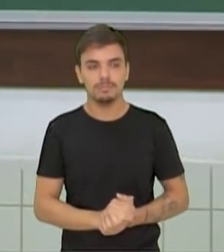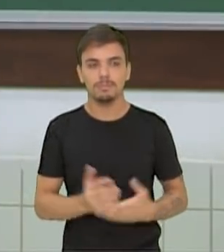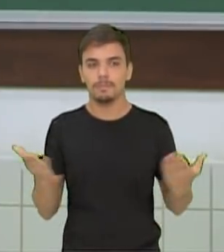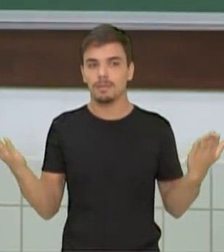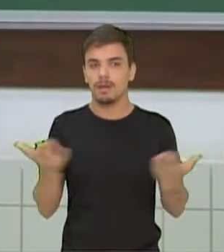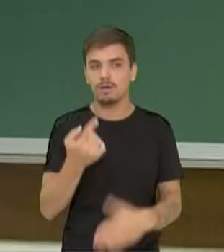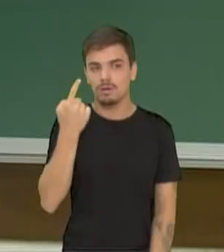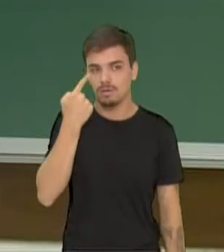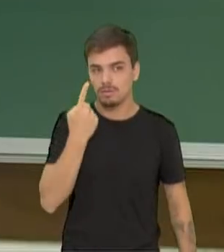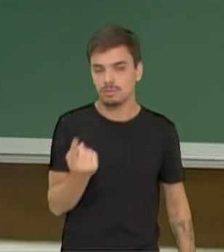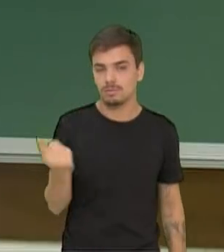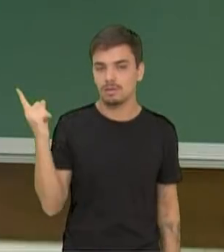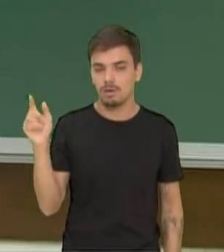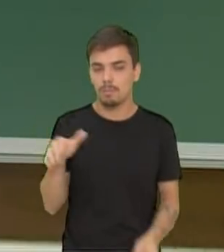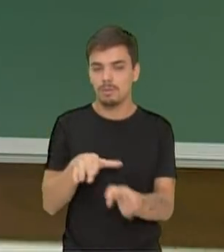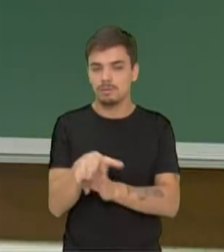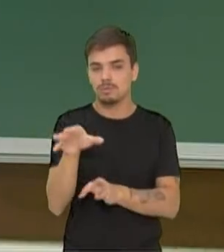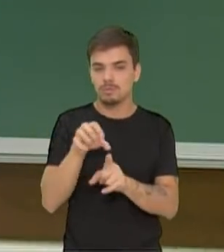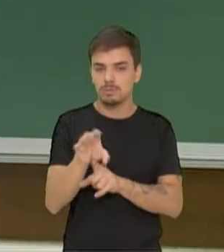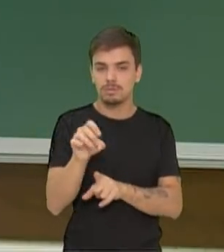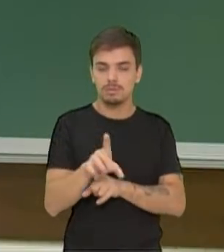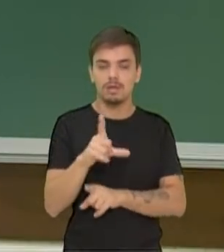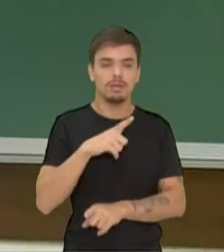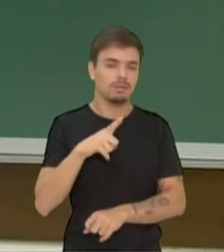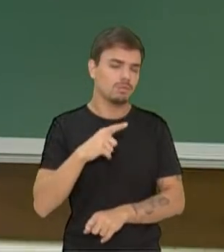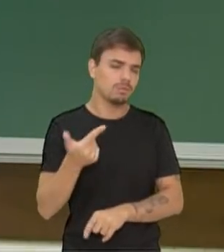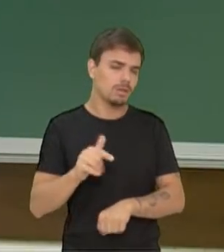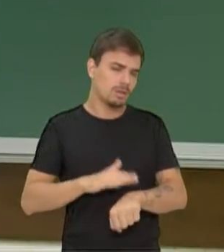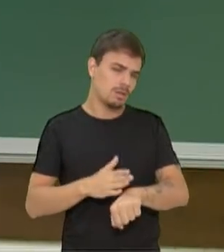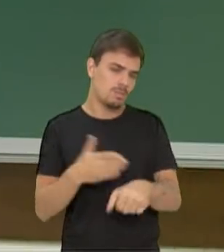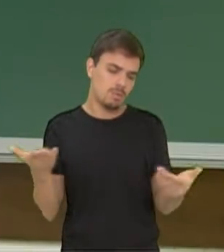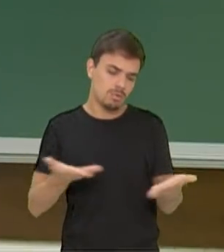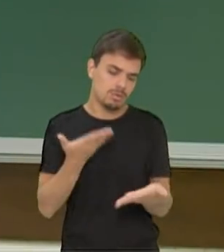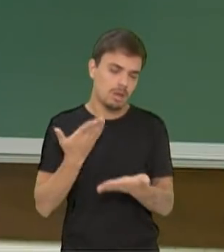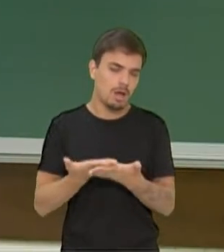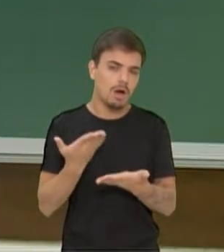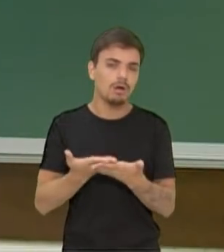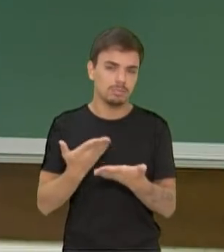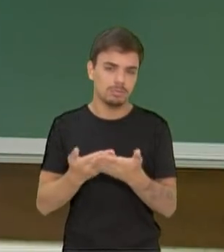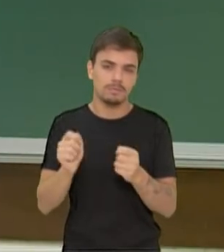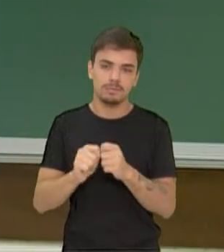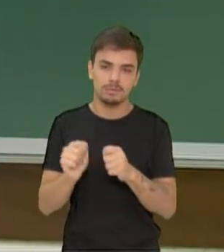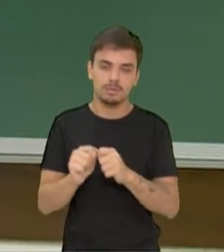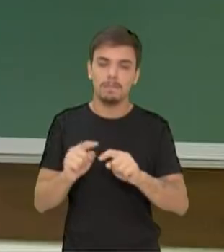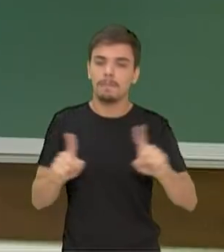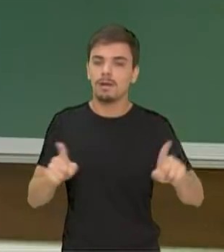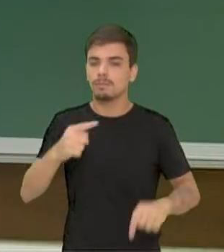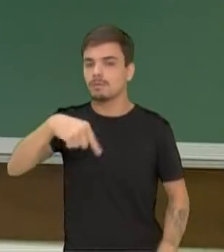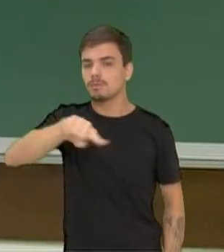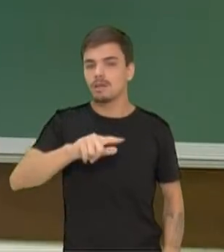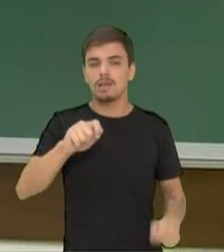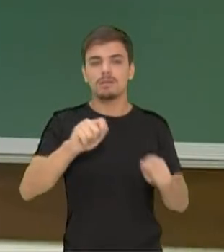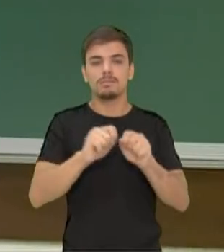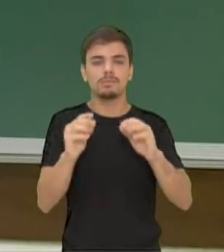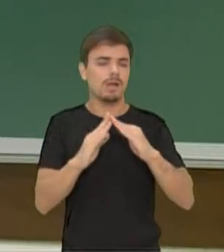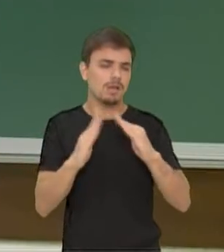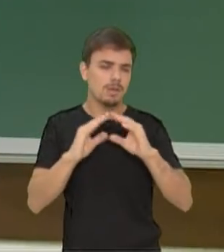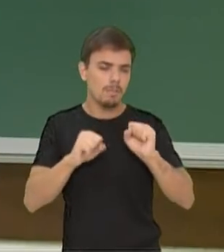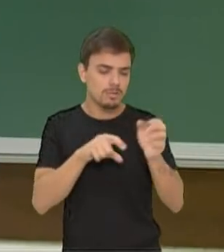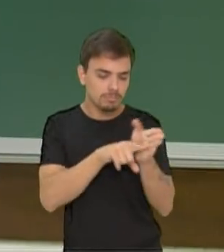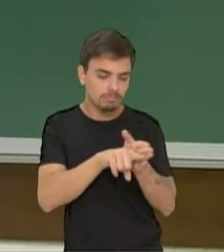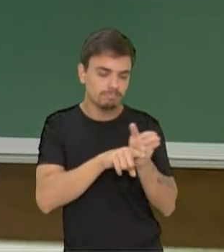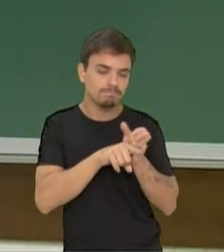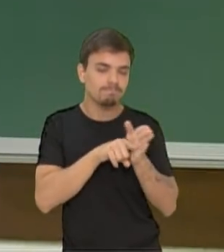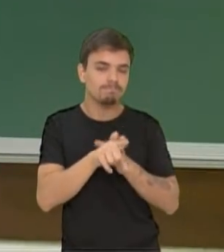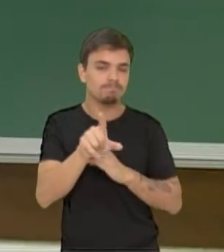Agora eu vou deixar uma sugestão, não vai ter tempo na aula hoje pra gente fazer, tá bom? Mas para você depois pesquisar aí